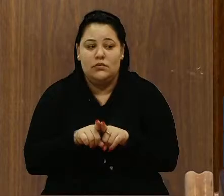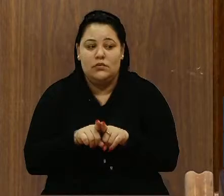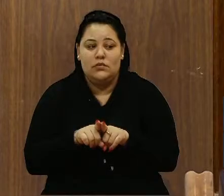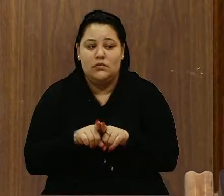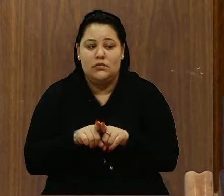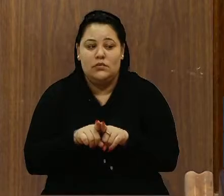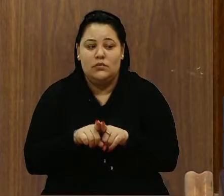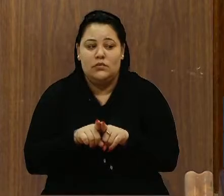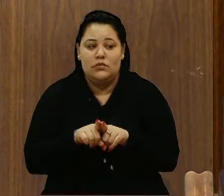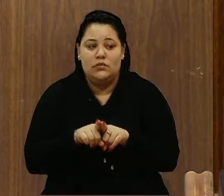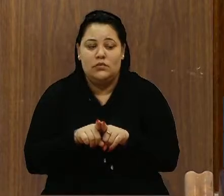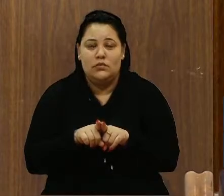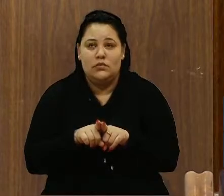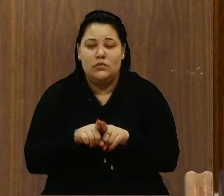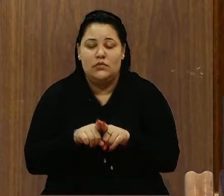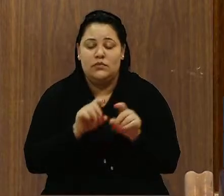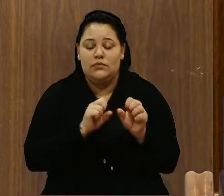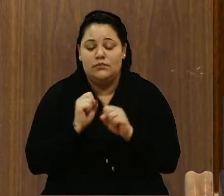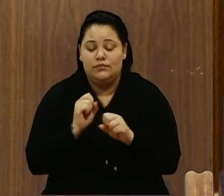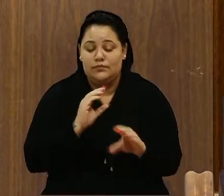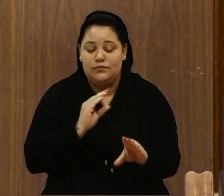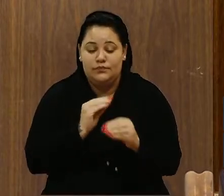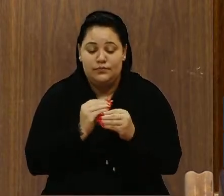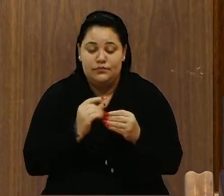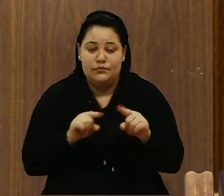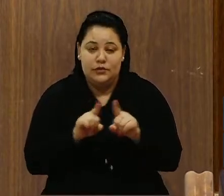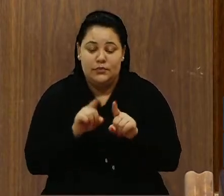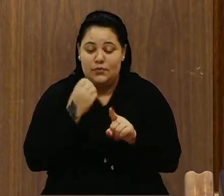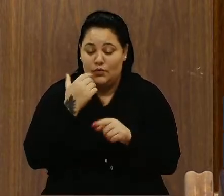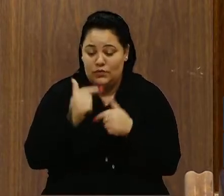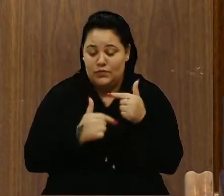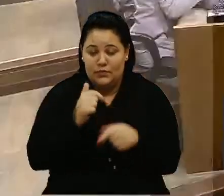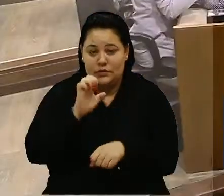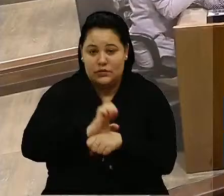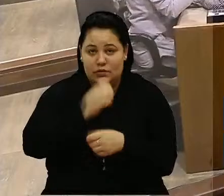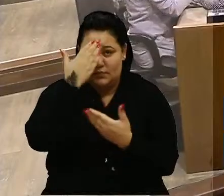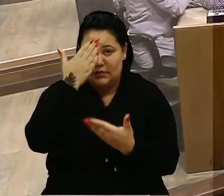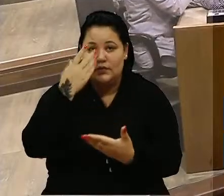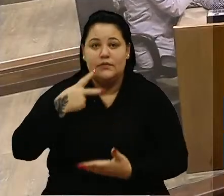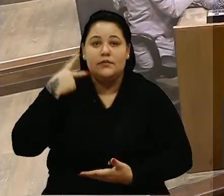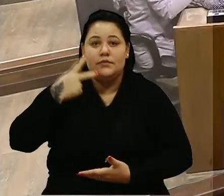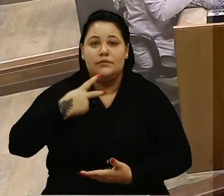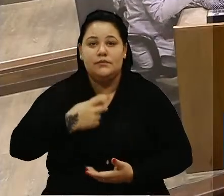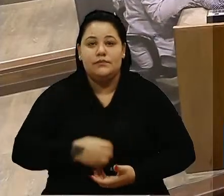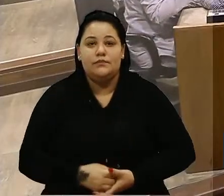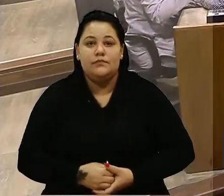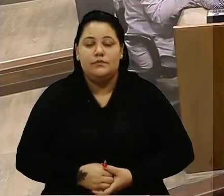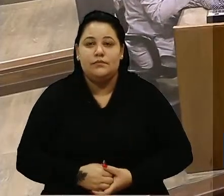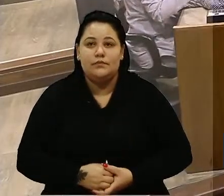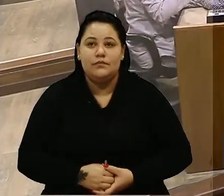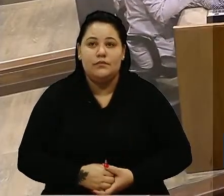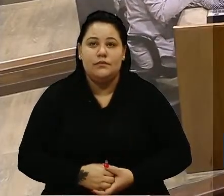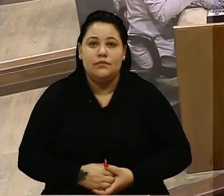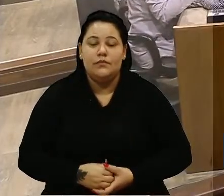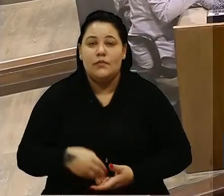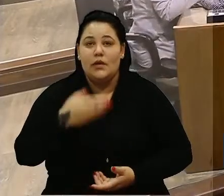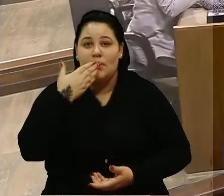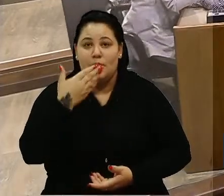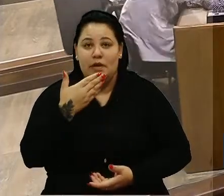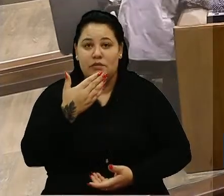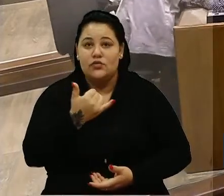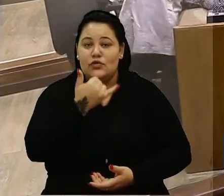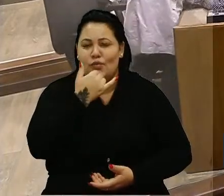que deve ser somado o trabalho voluntário com o trabalho do Estado. Obrigada, vereador. Já peço desculpa por me retirar, mas eu estou bem